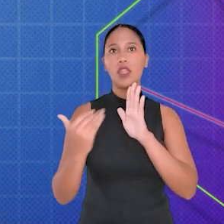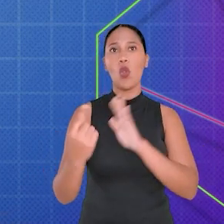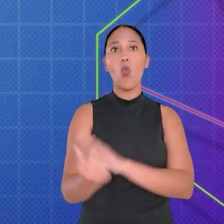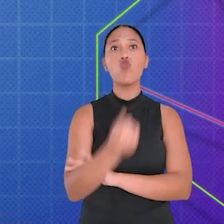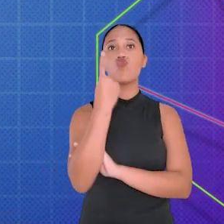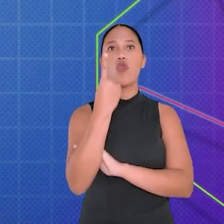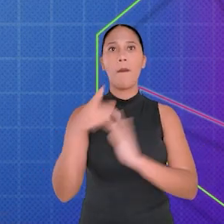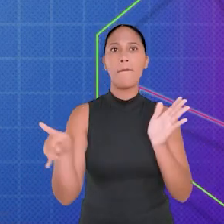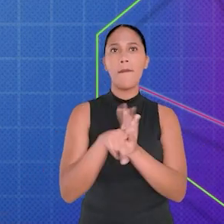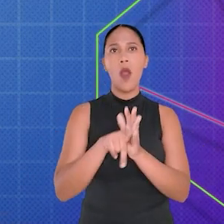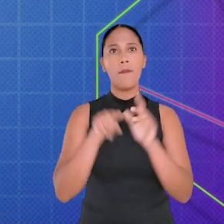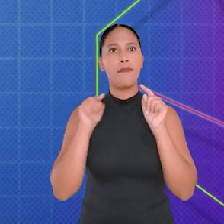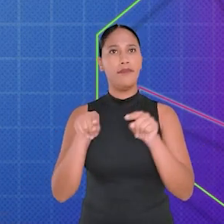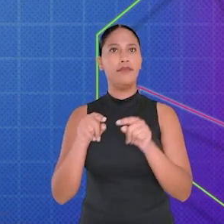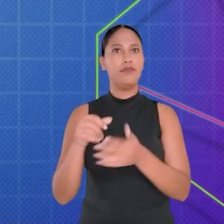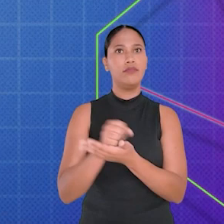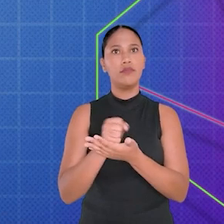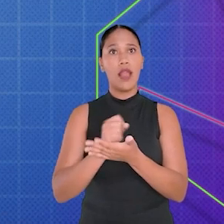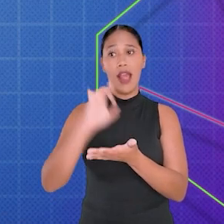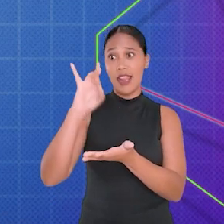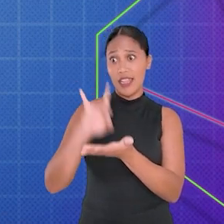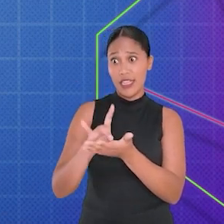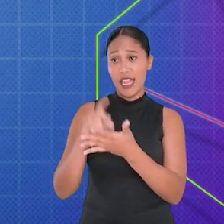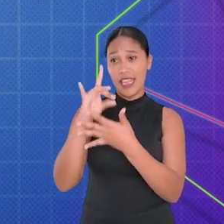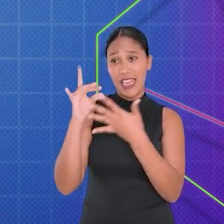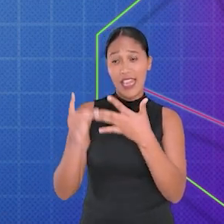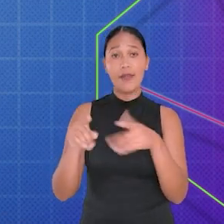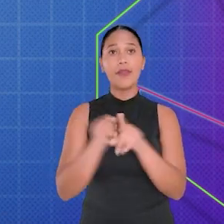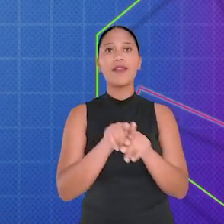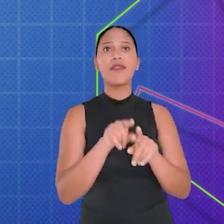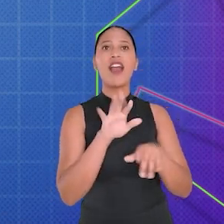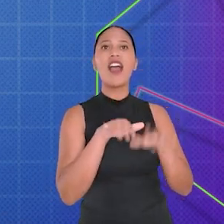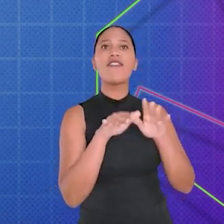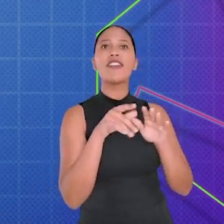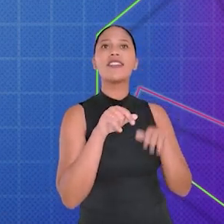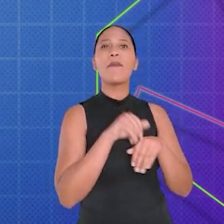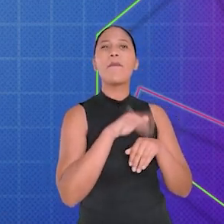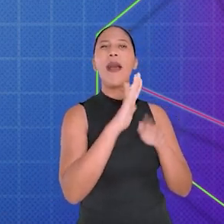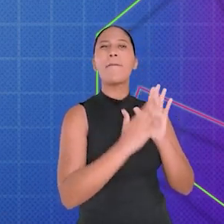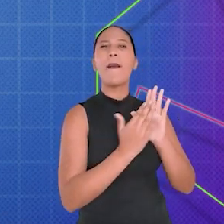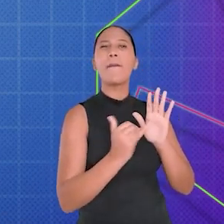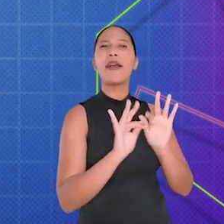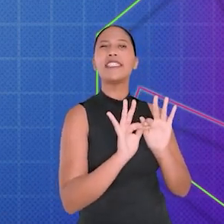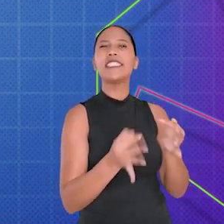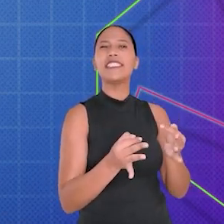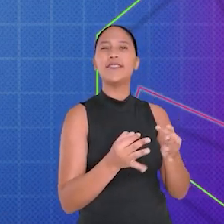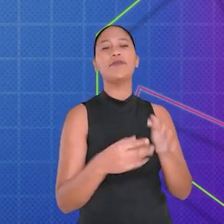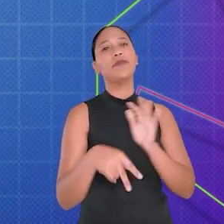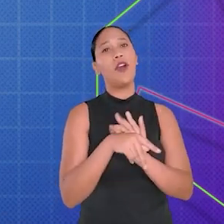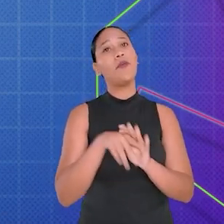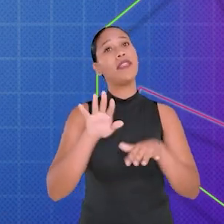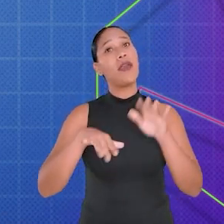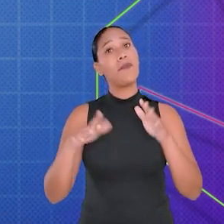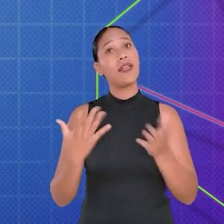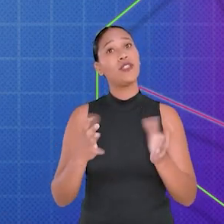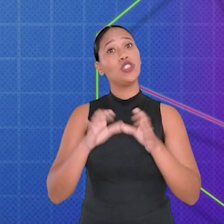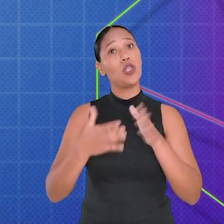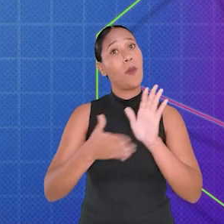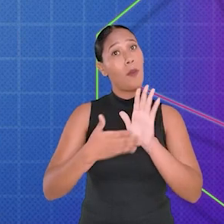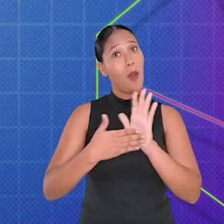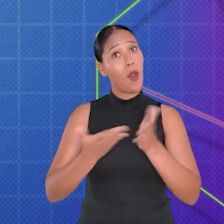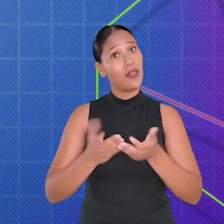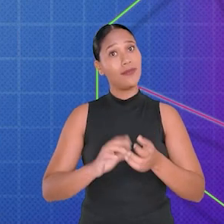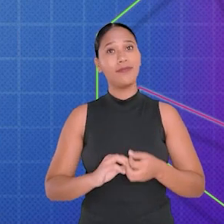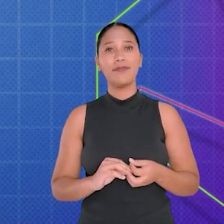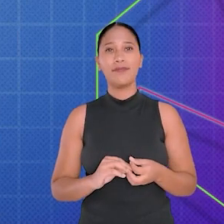uma estética única para o jogo, que pode variar de um estilo realista e detalhado até formas mais estilizadas e simplificadas, dependendo do